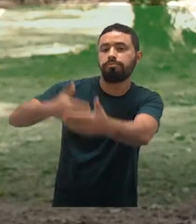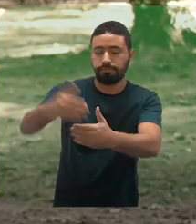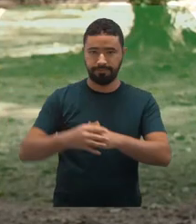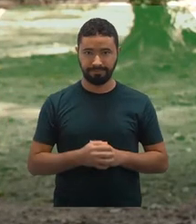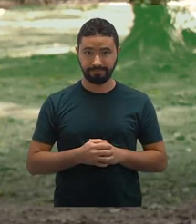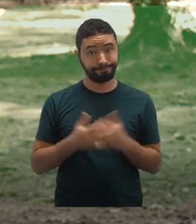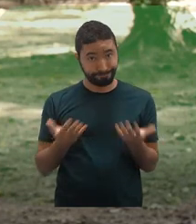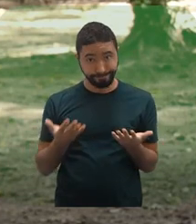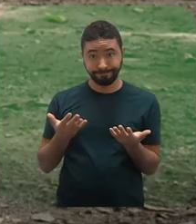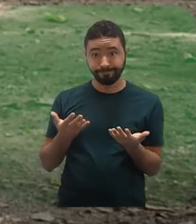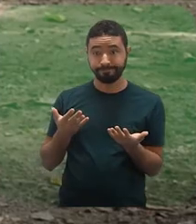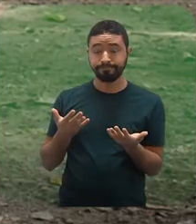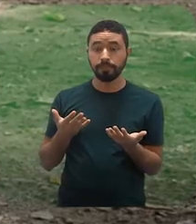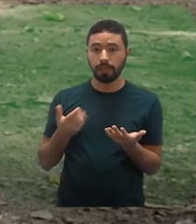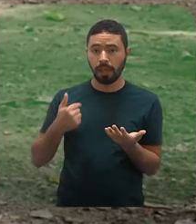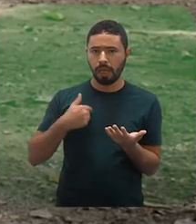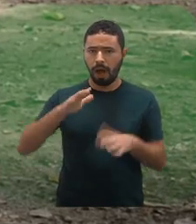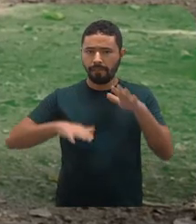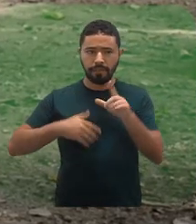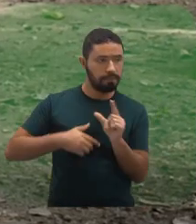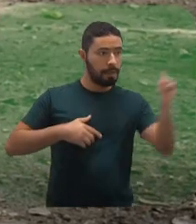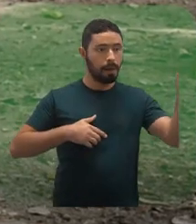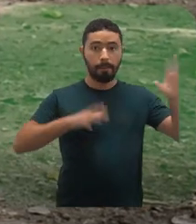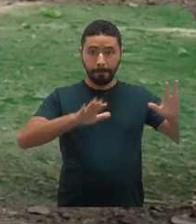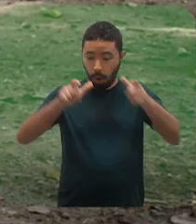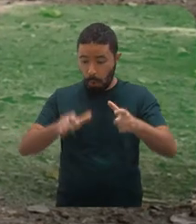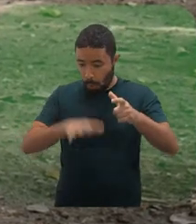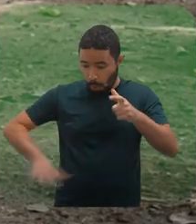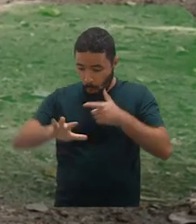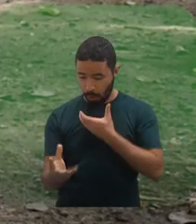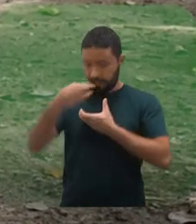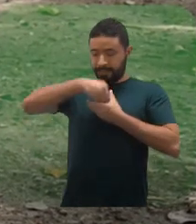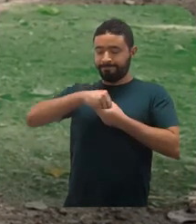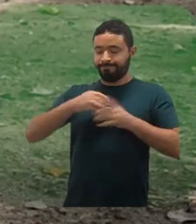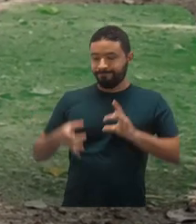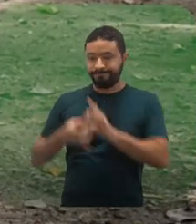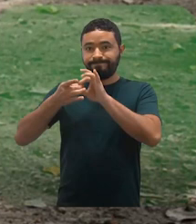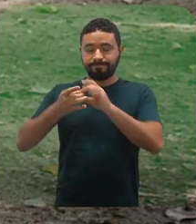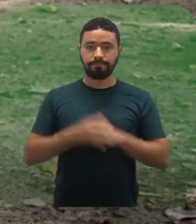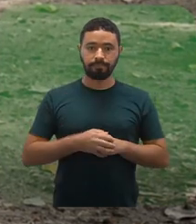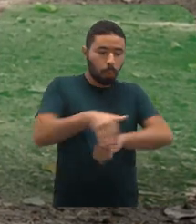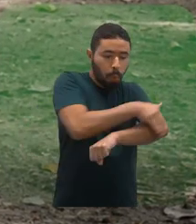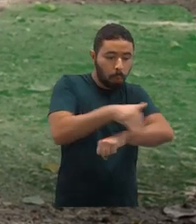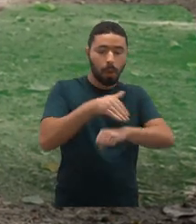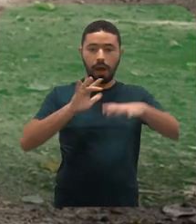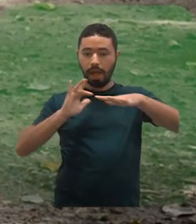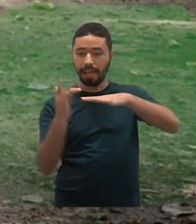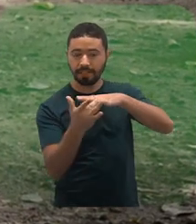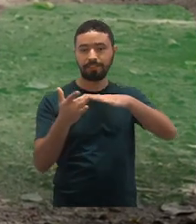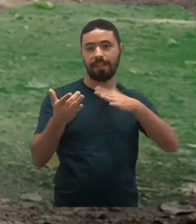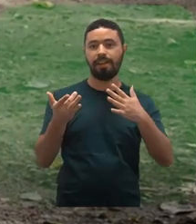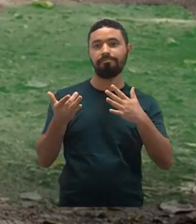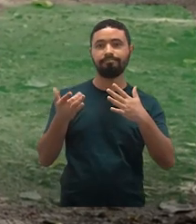mas o território não sai de mim. Né? Então é na rua, na rede e na aldeia. Estamos lá,